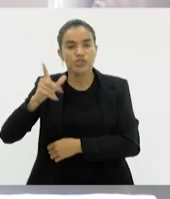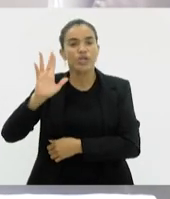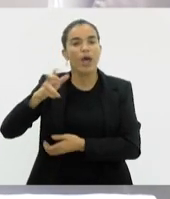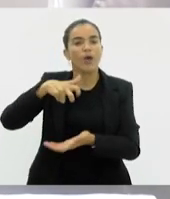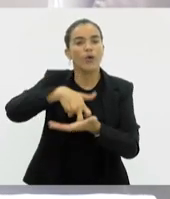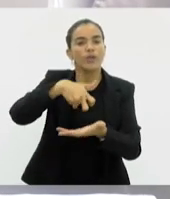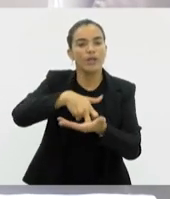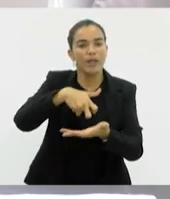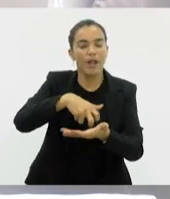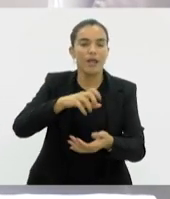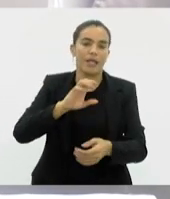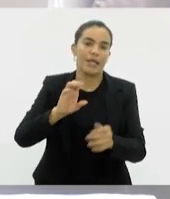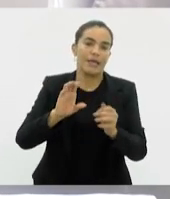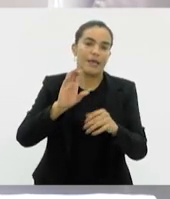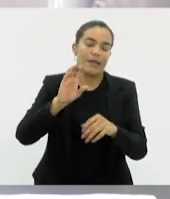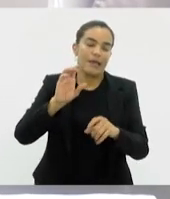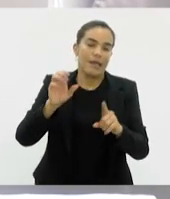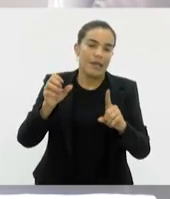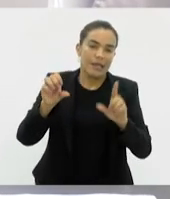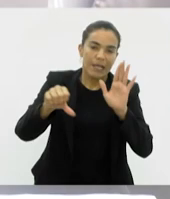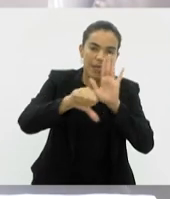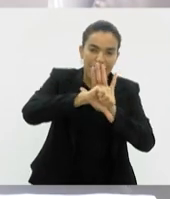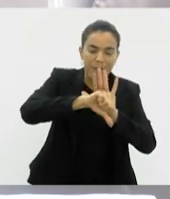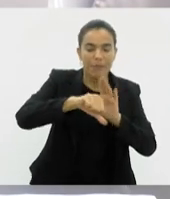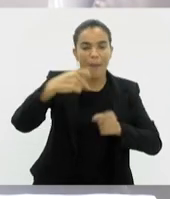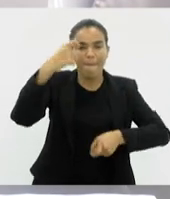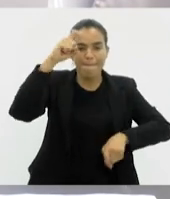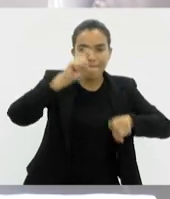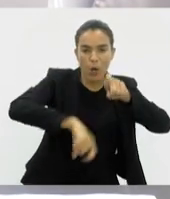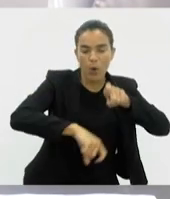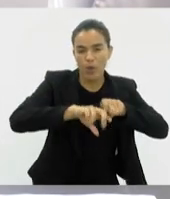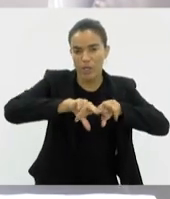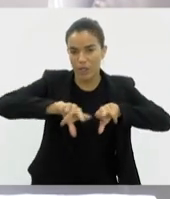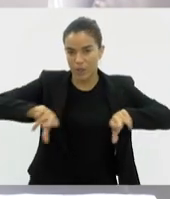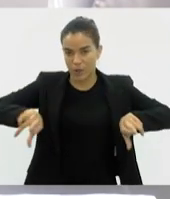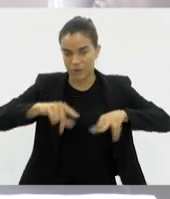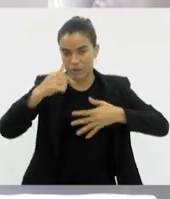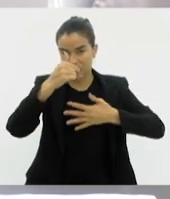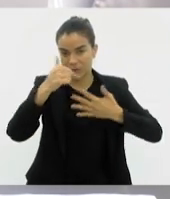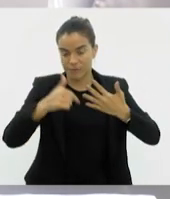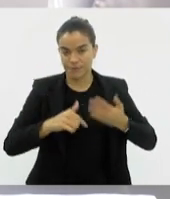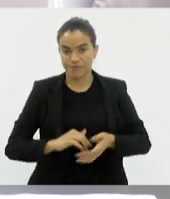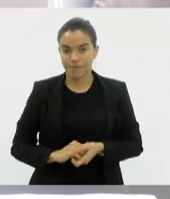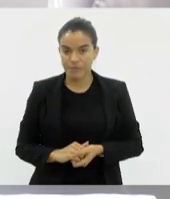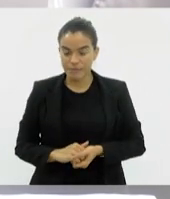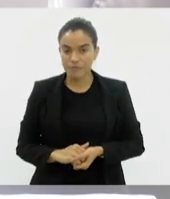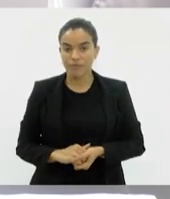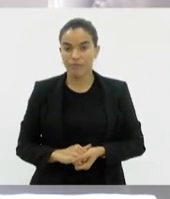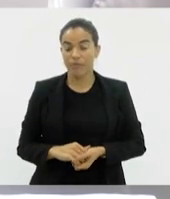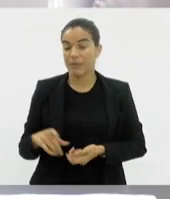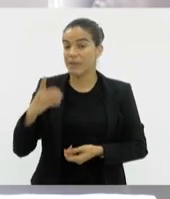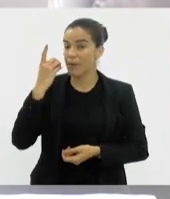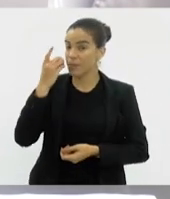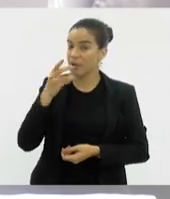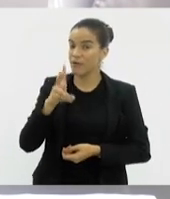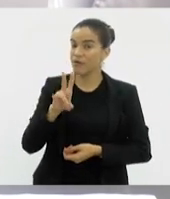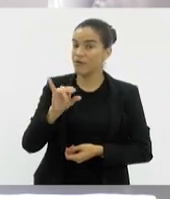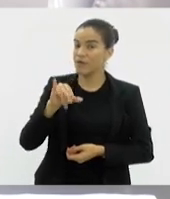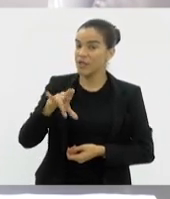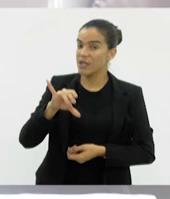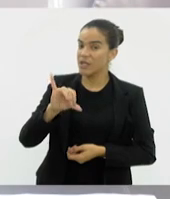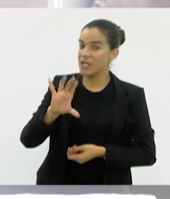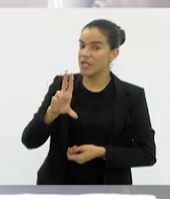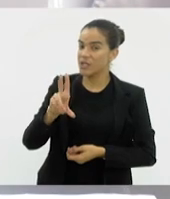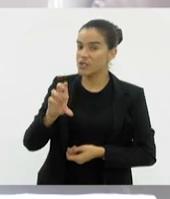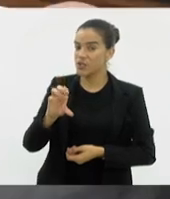pelo cometimento de crimes contra a vida, crimes sexuais e da outras providências. Para parecer, deputado Vinícius Cozolino.